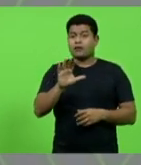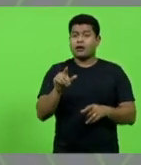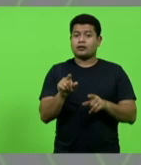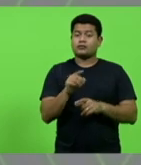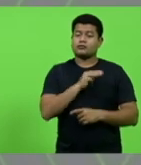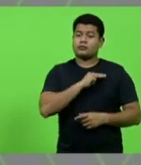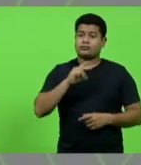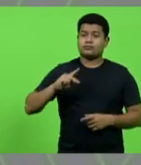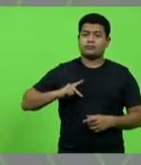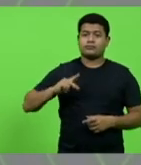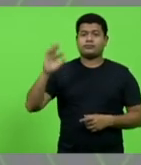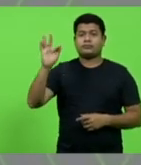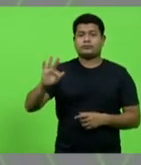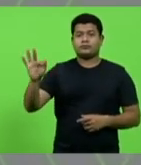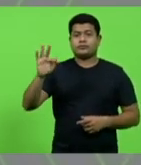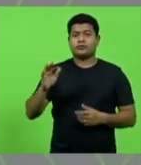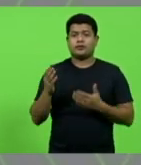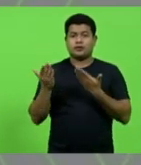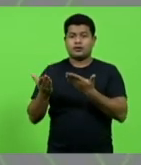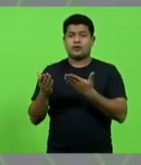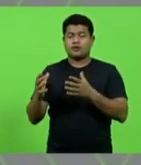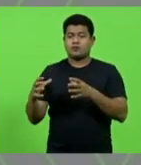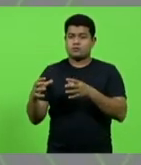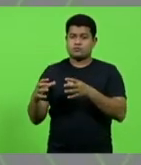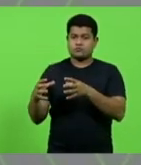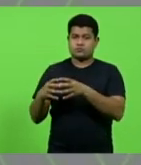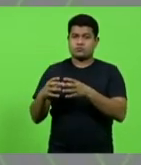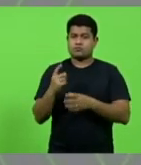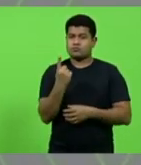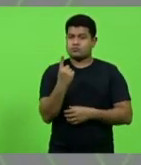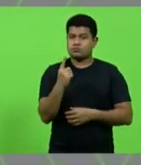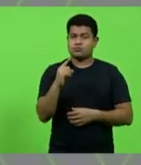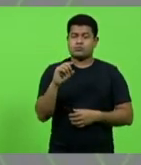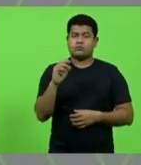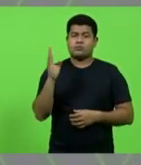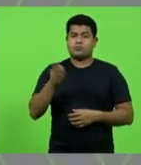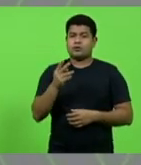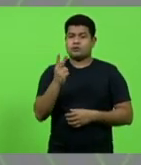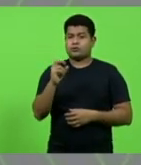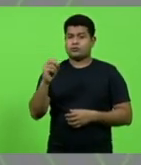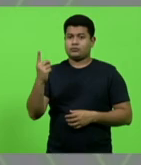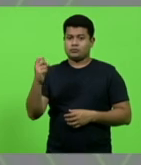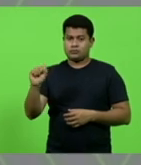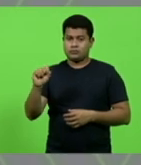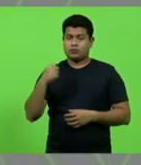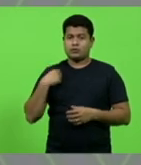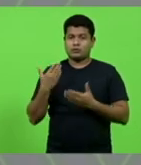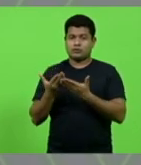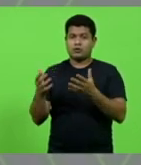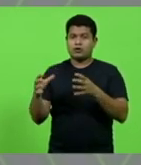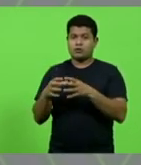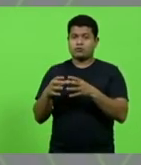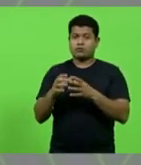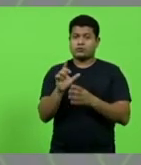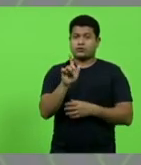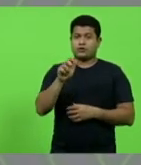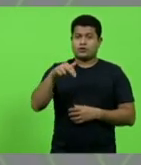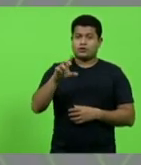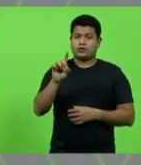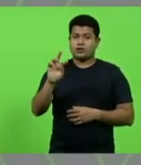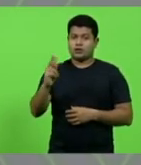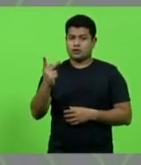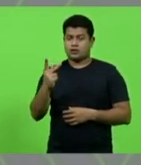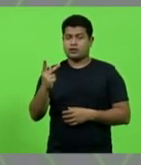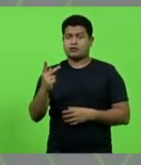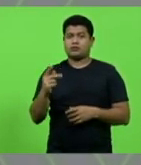por meio do enunciado conjunto número 1/2018, expedido pelo Grupo Nacional de Direitos Humanos, o GNDH, do Conselho Nacional de Procuradores